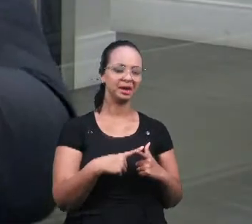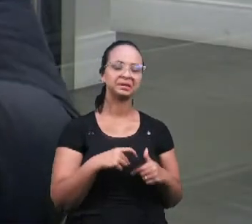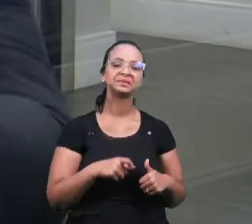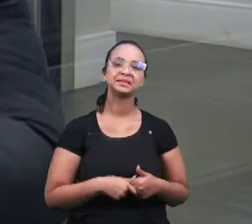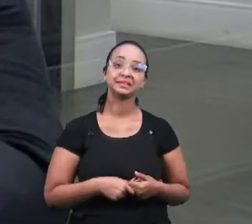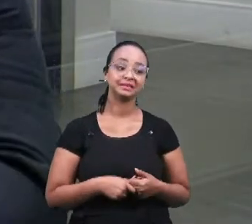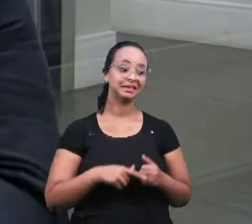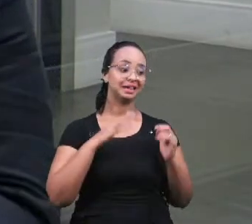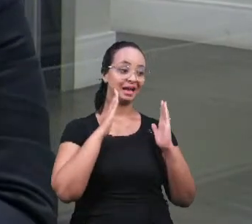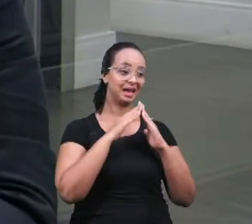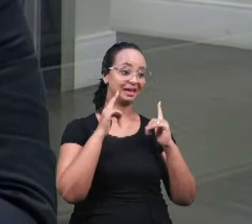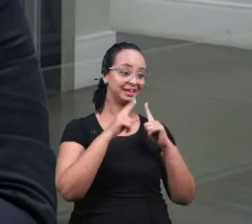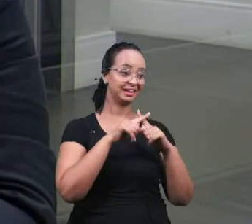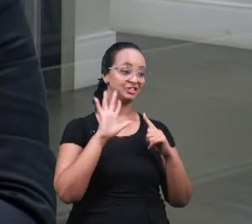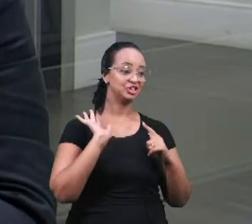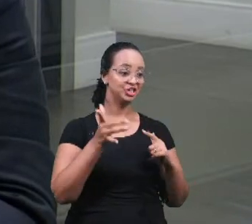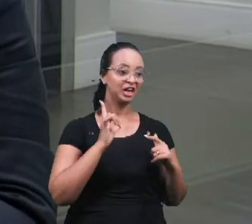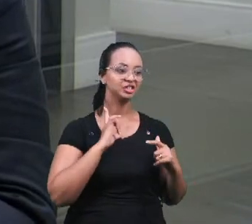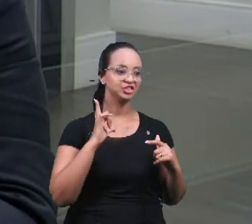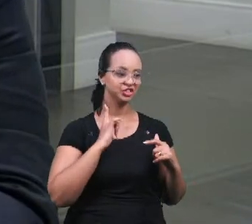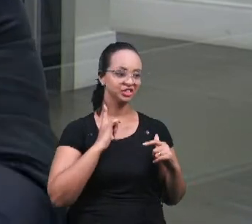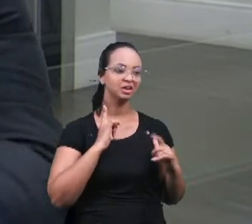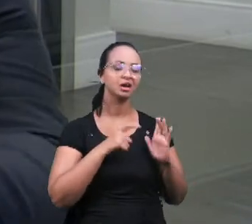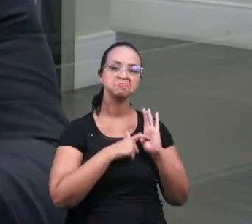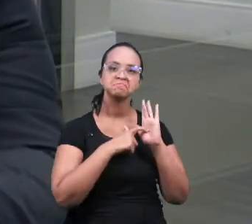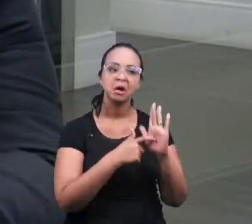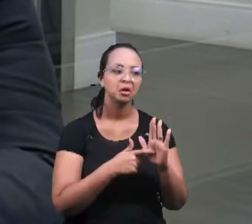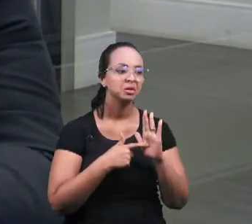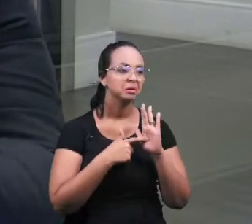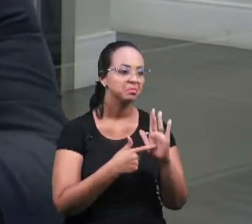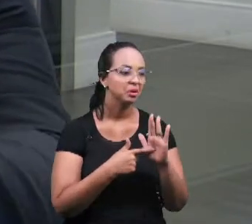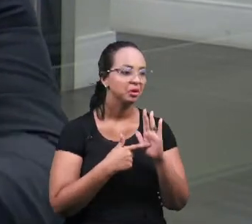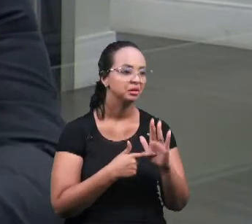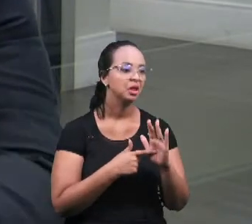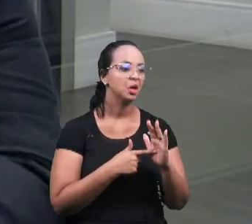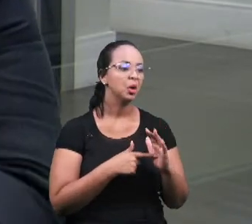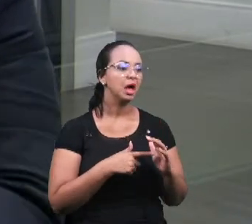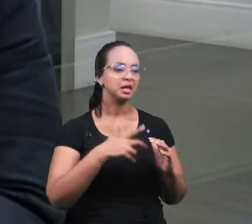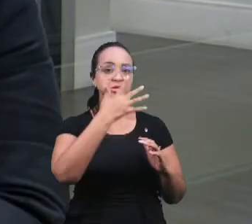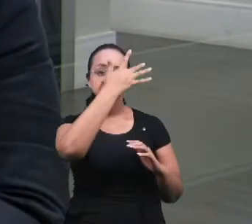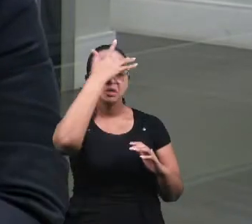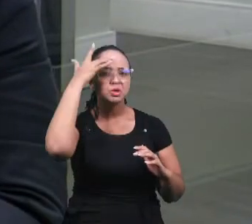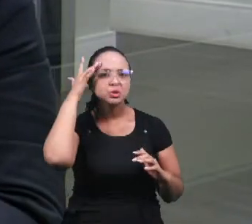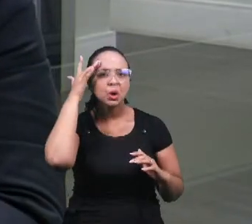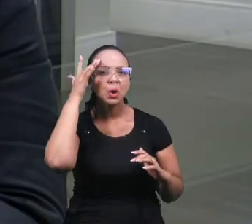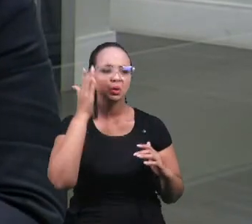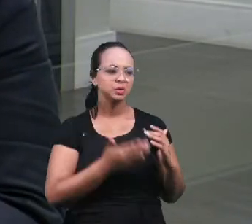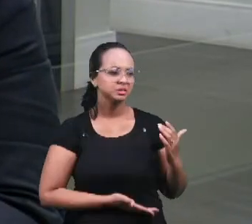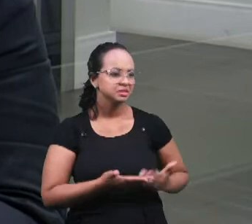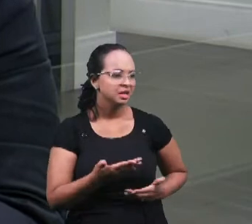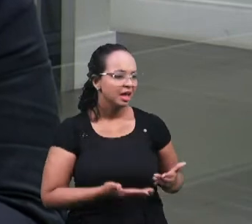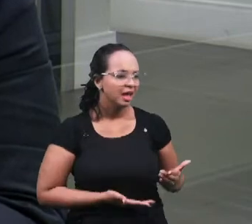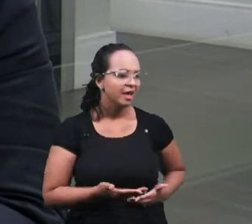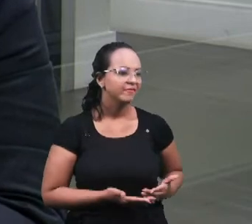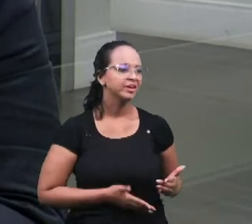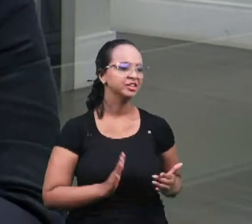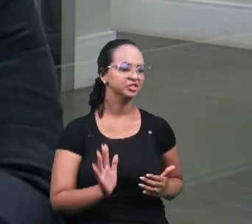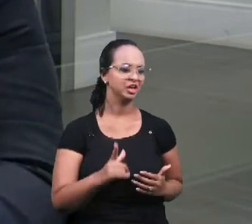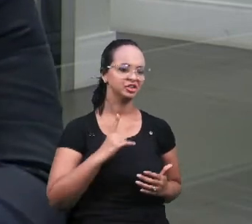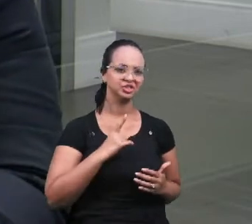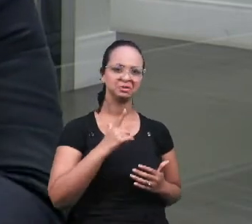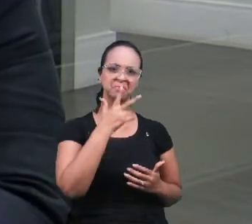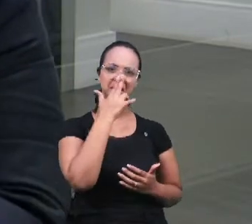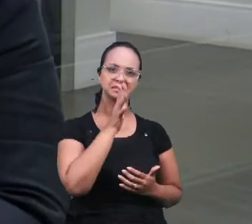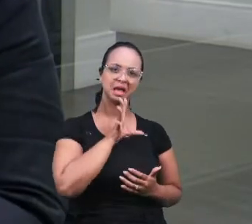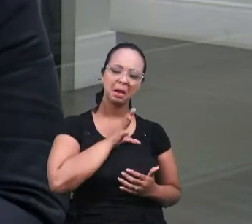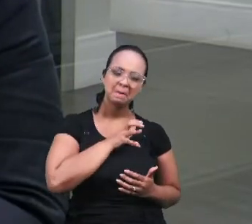a igreja tinha sinais, né? Em cultos, os irmãos... até um certo